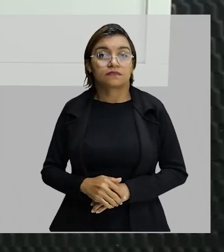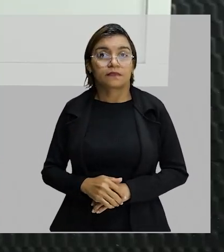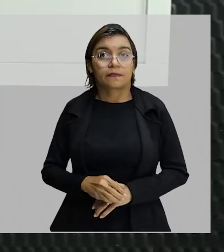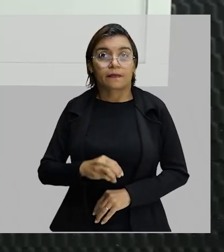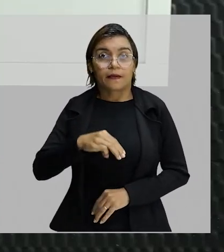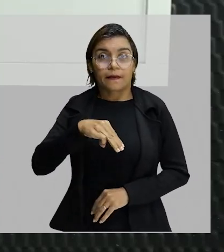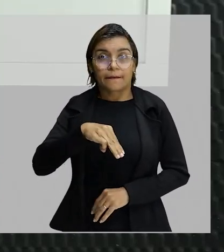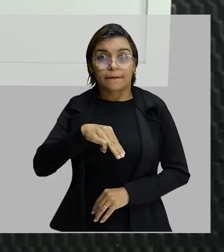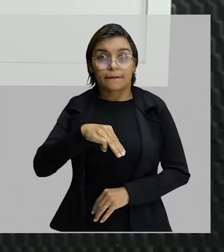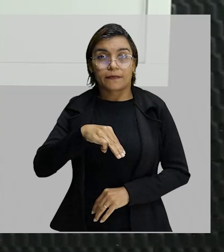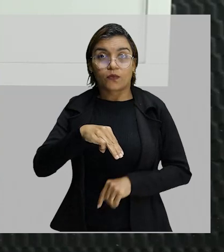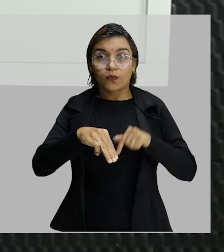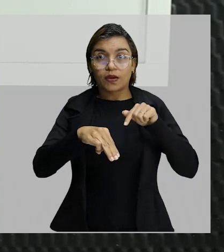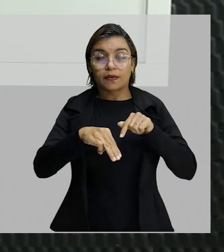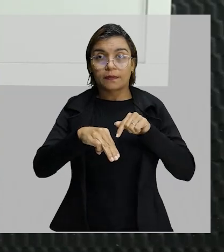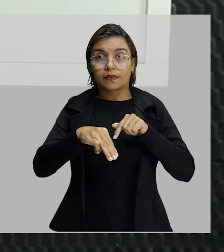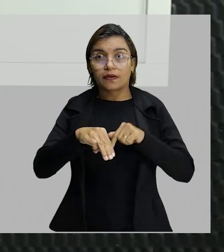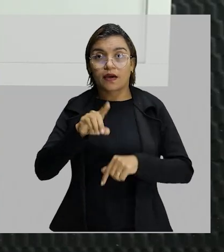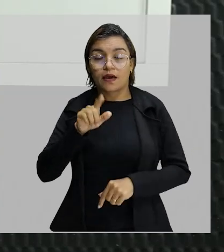massa